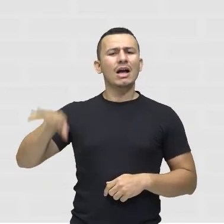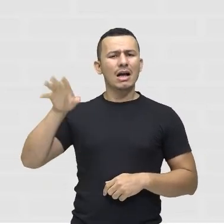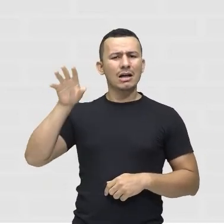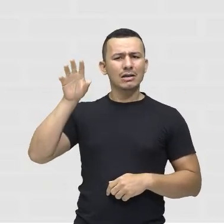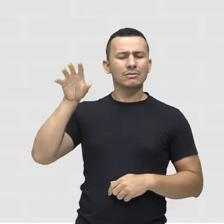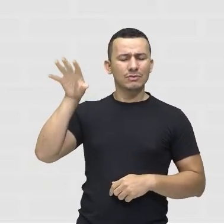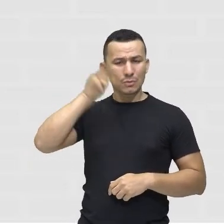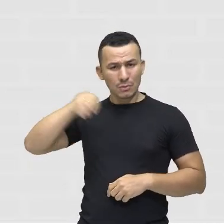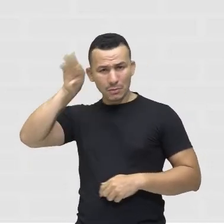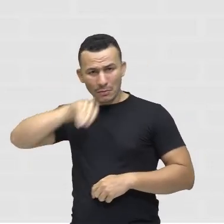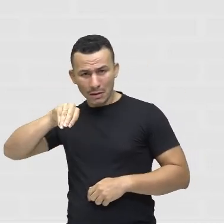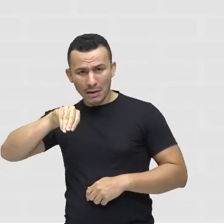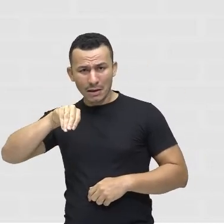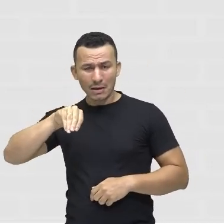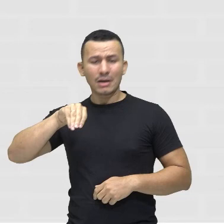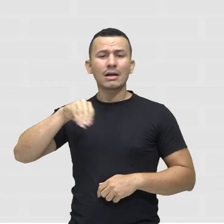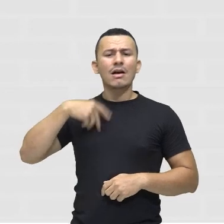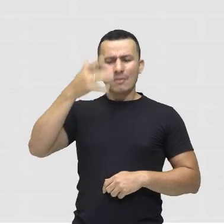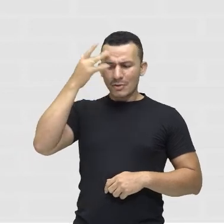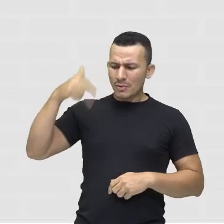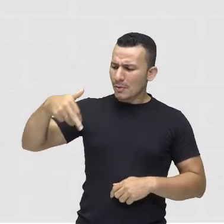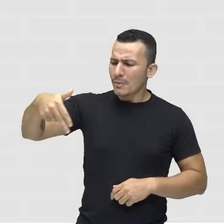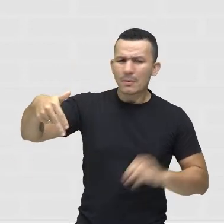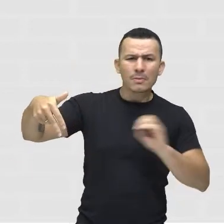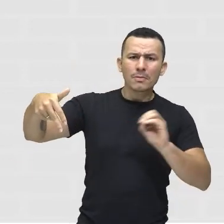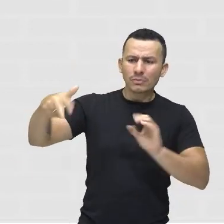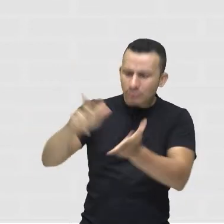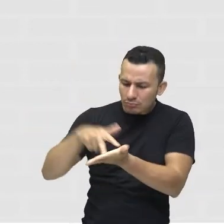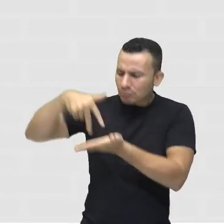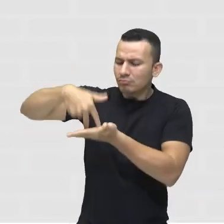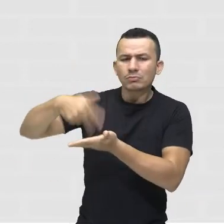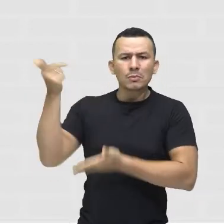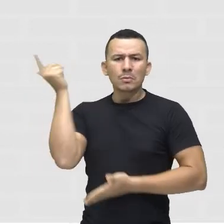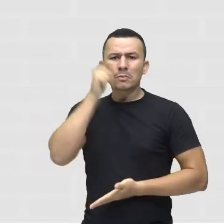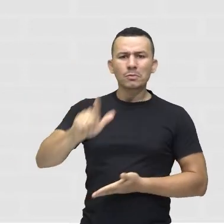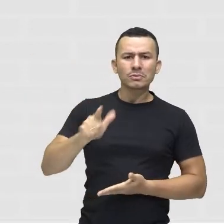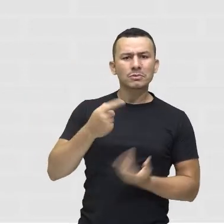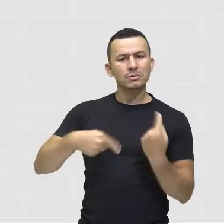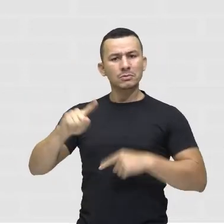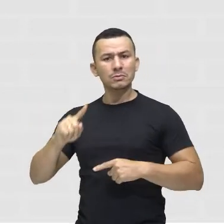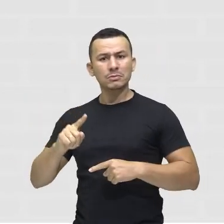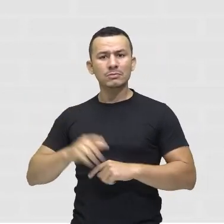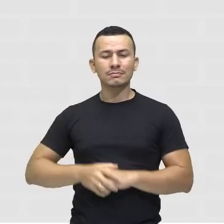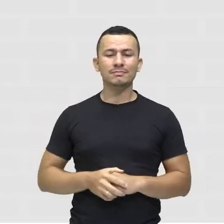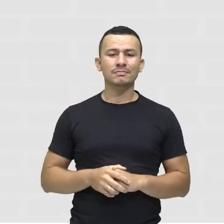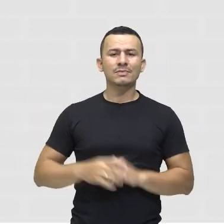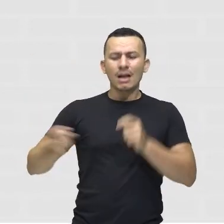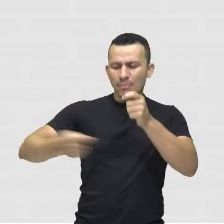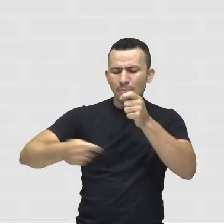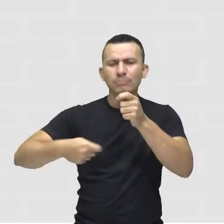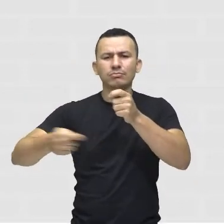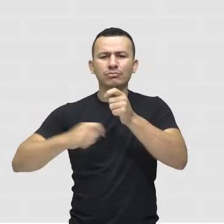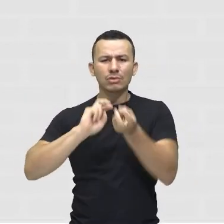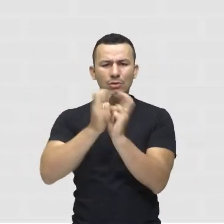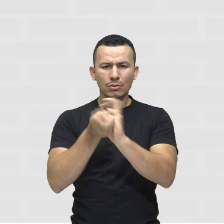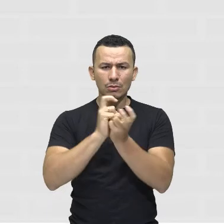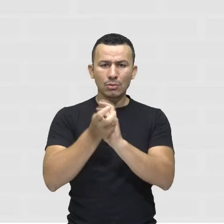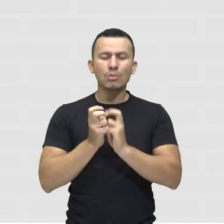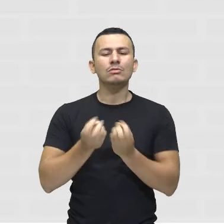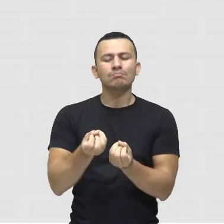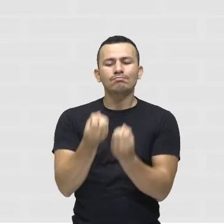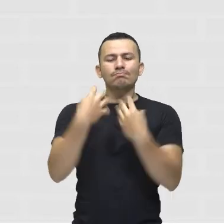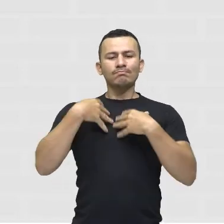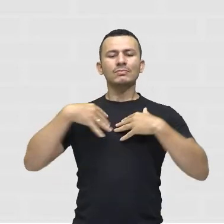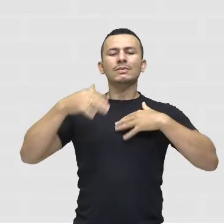falar. Já vi quem não andava levantar para jogar. Força da capoeira contagia quem